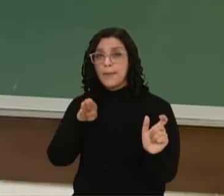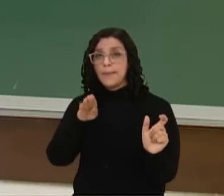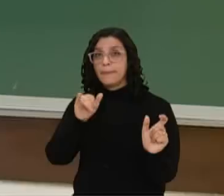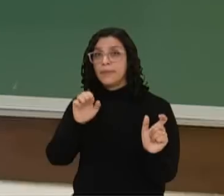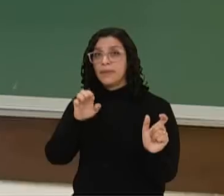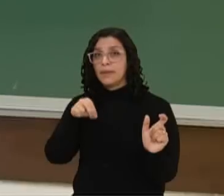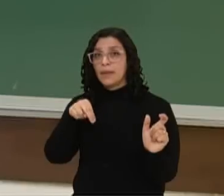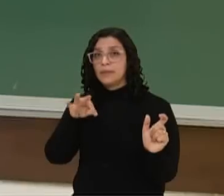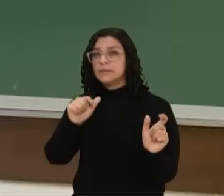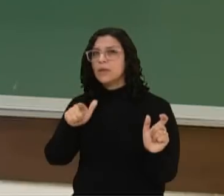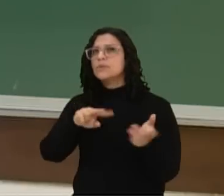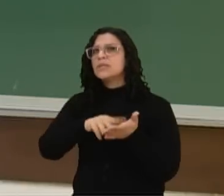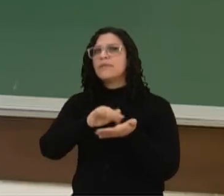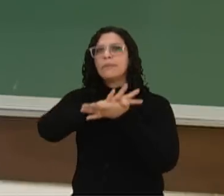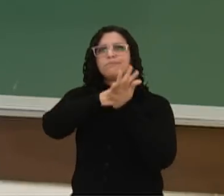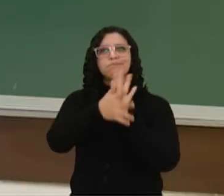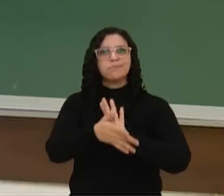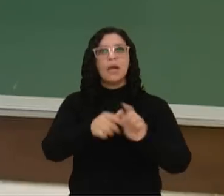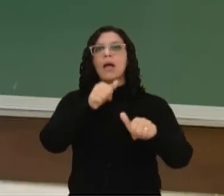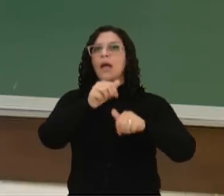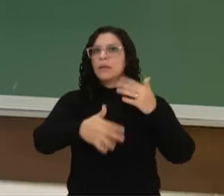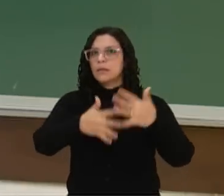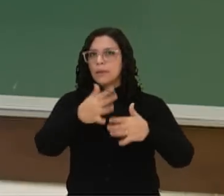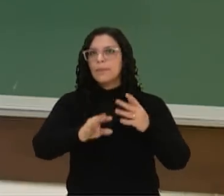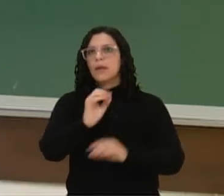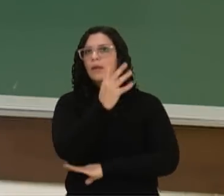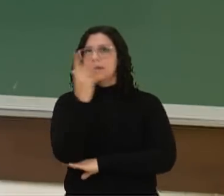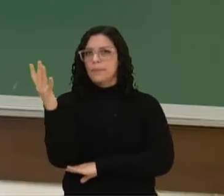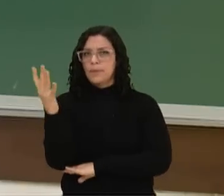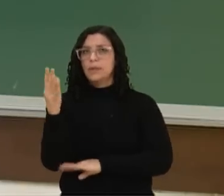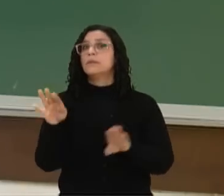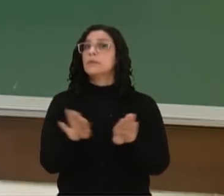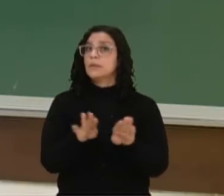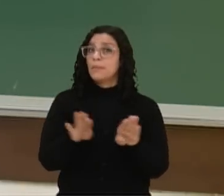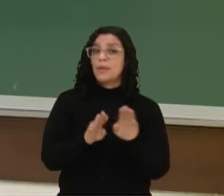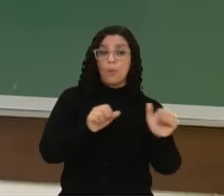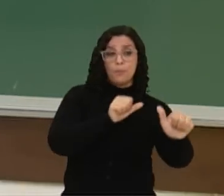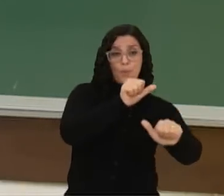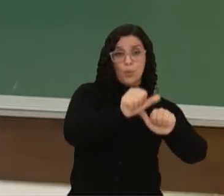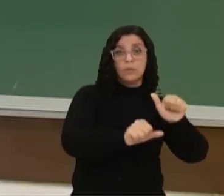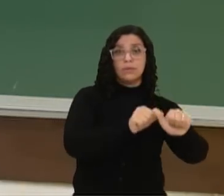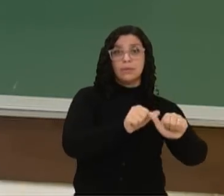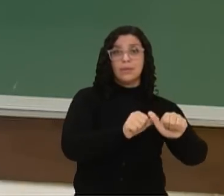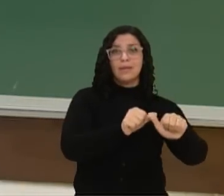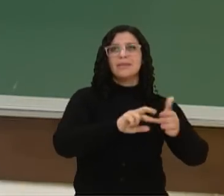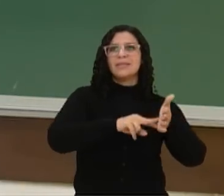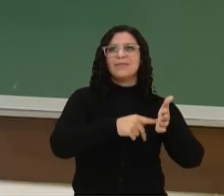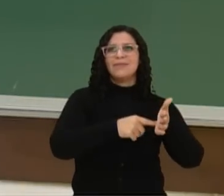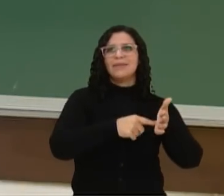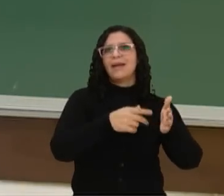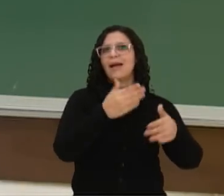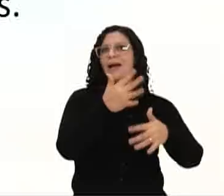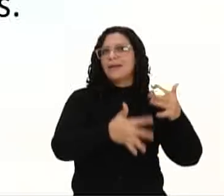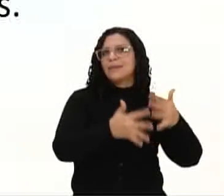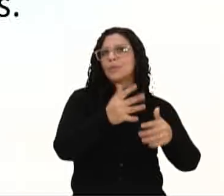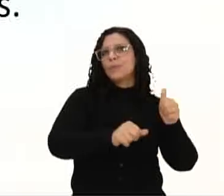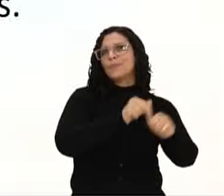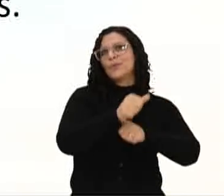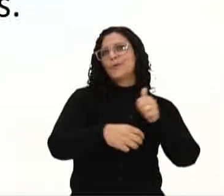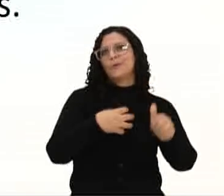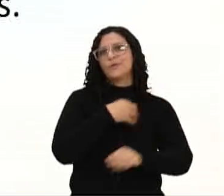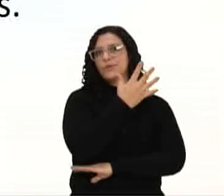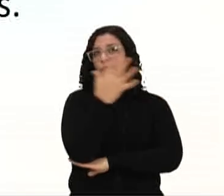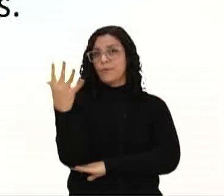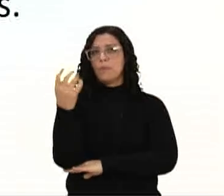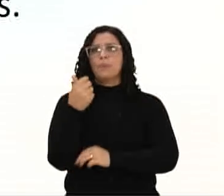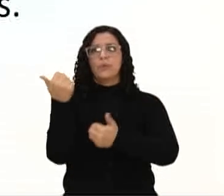é o impacto ambiental? É definido como qualquer alteração do meio natural, sejam propriedades